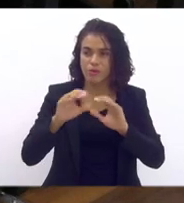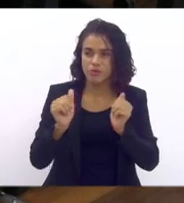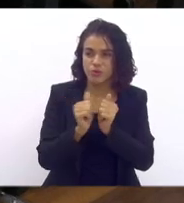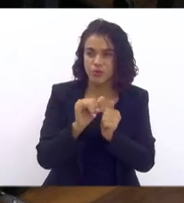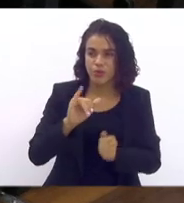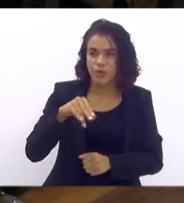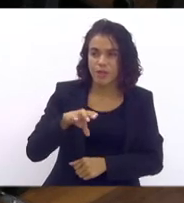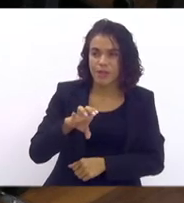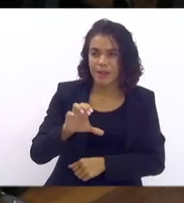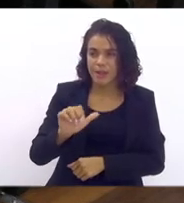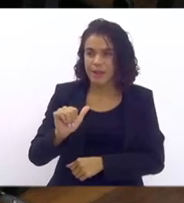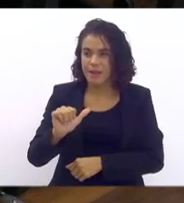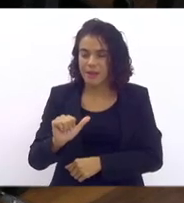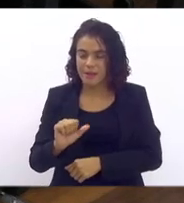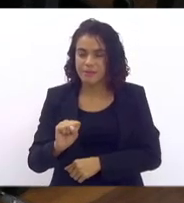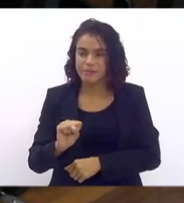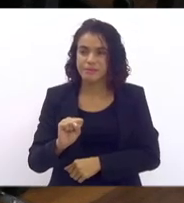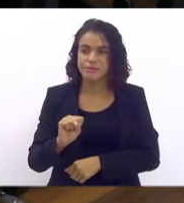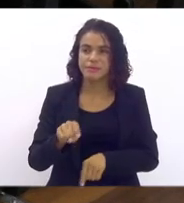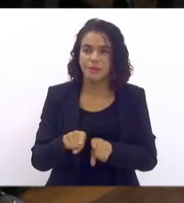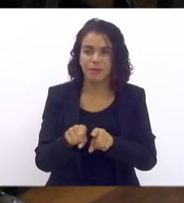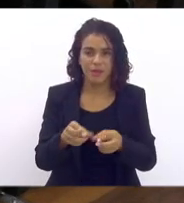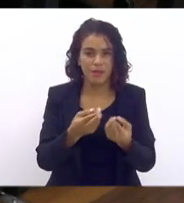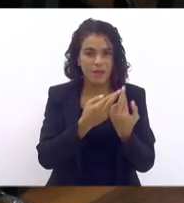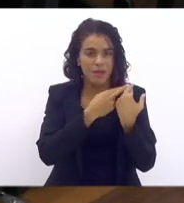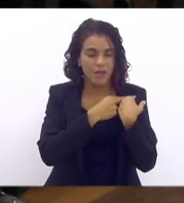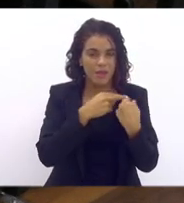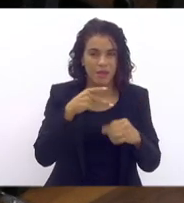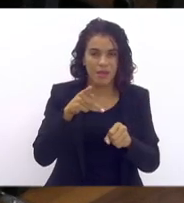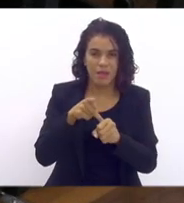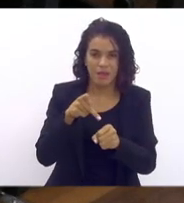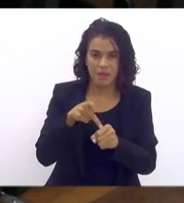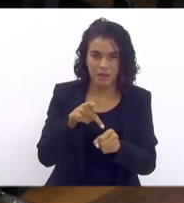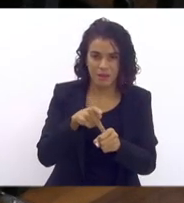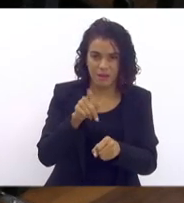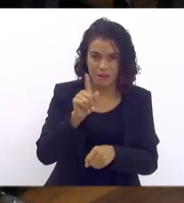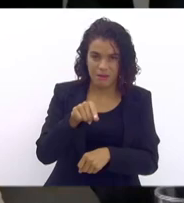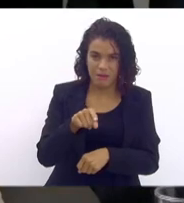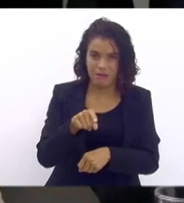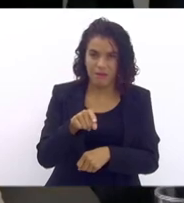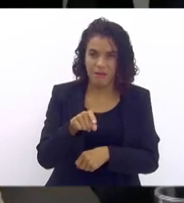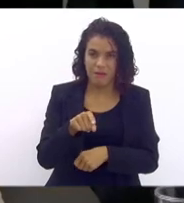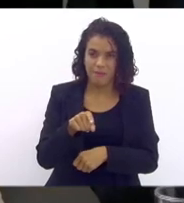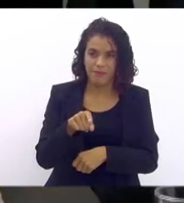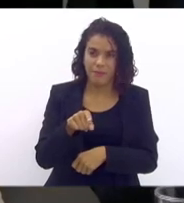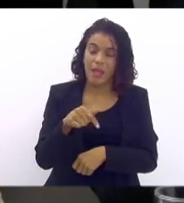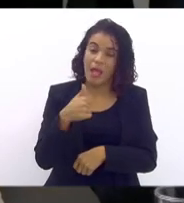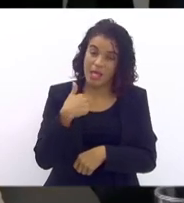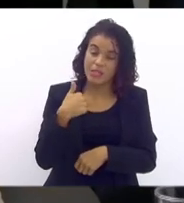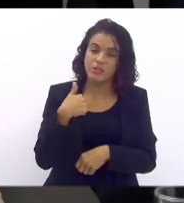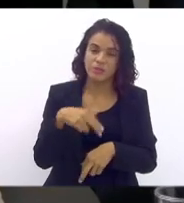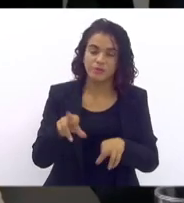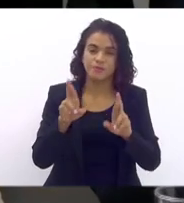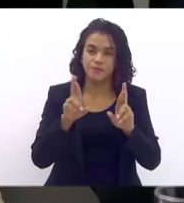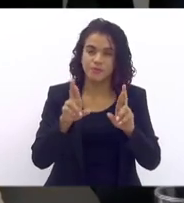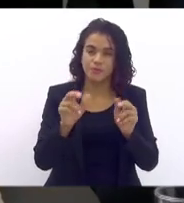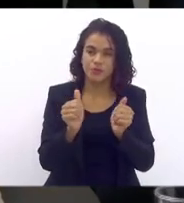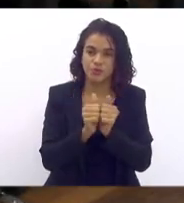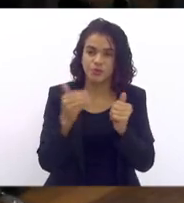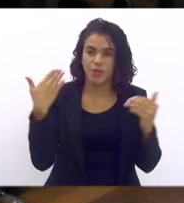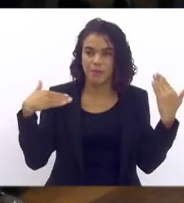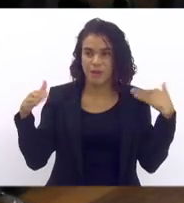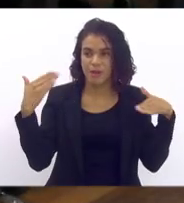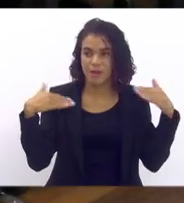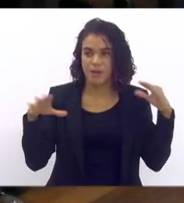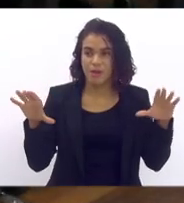Inea junto com vamos dizer com os representantes da Petrobras com essa plataforma que tem lá é isso que nós estamos almejando junto com a Marinha do Brasil também então juntar